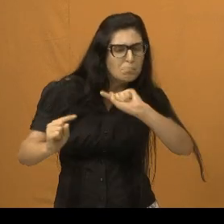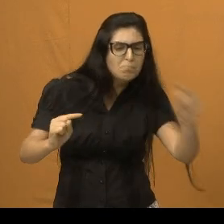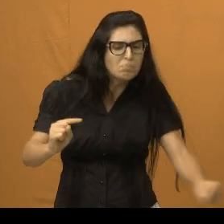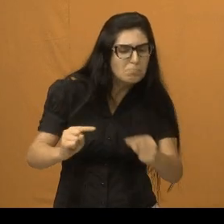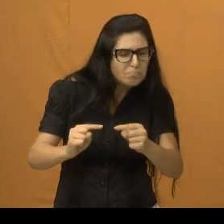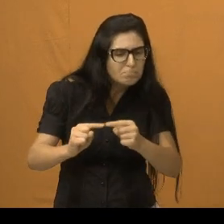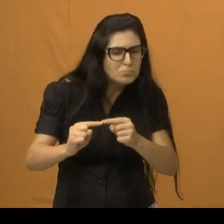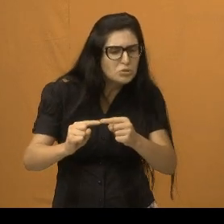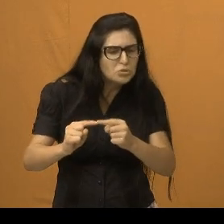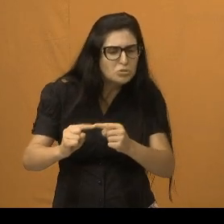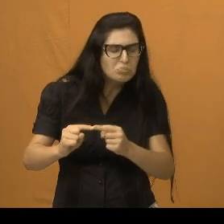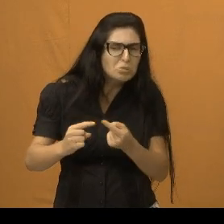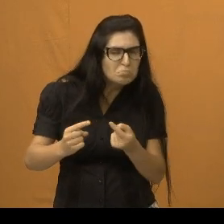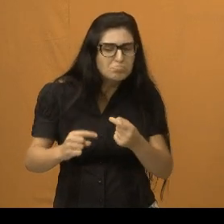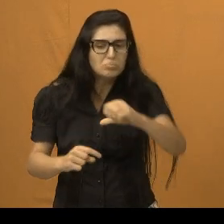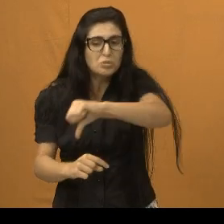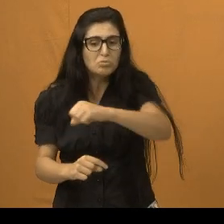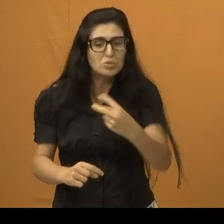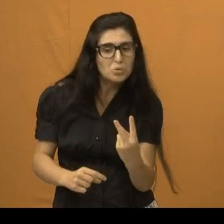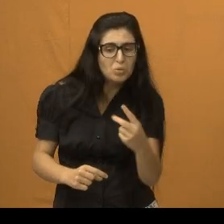de 100%, uma arrecadação de